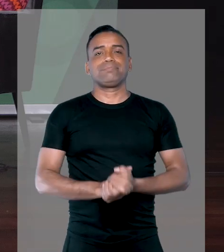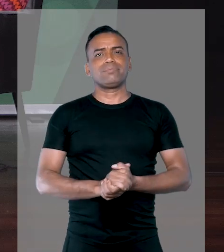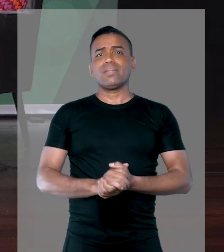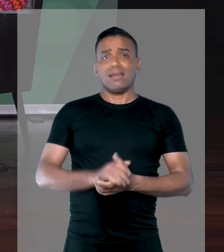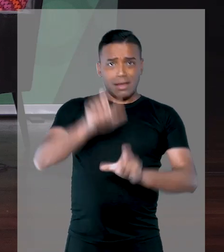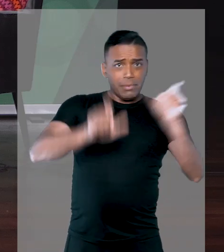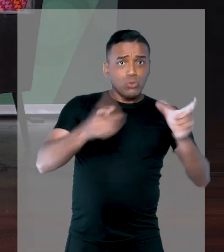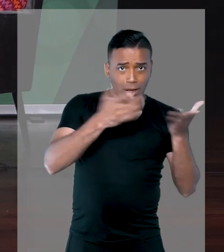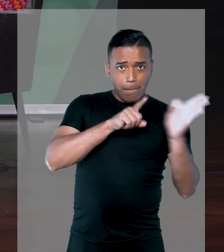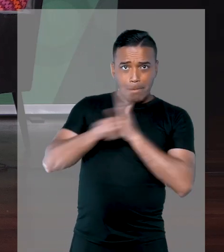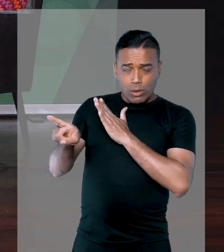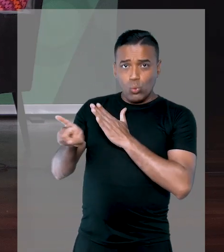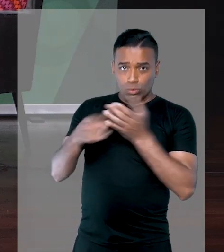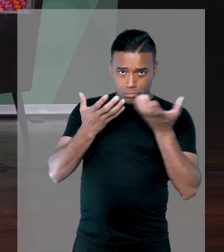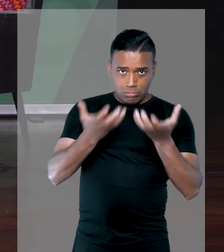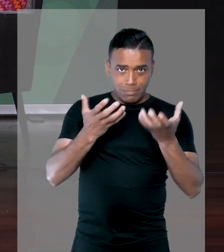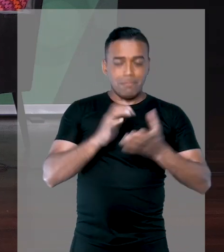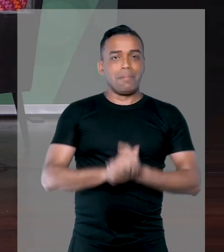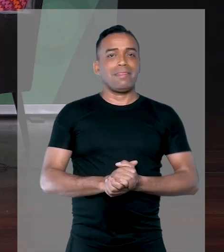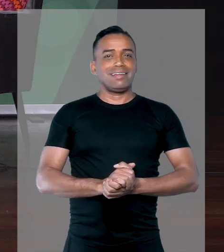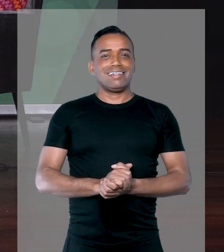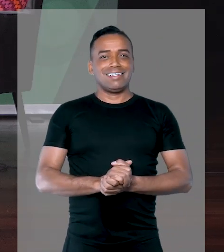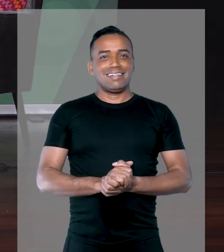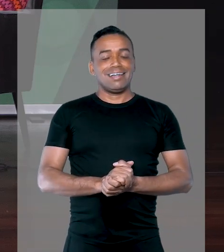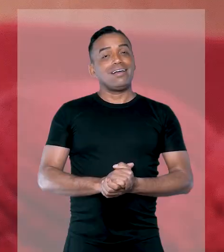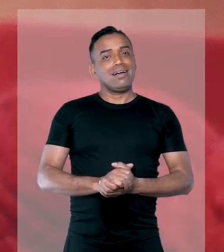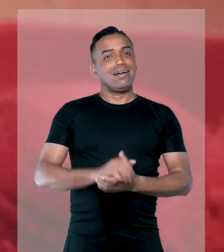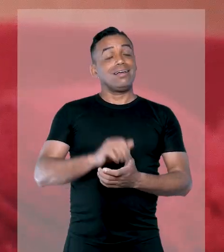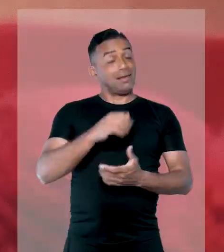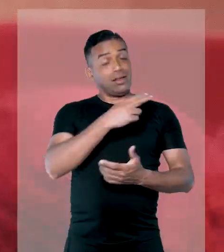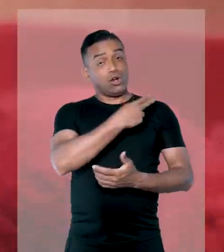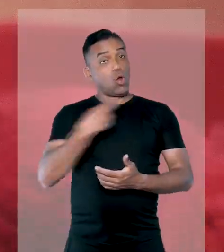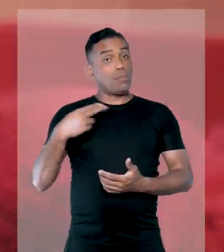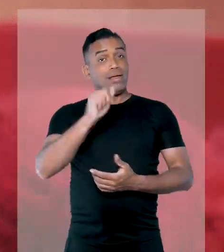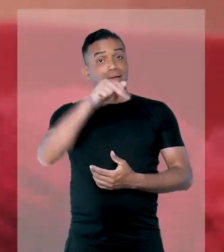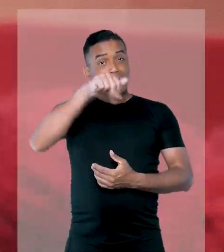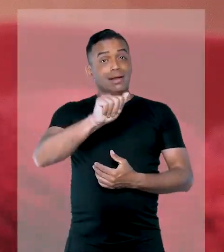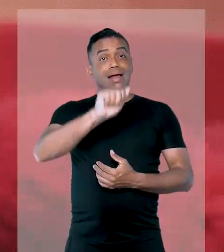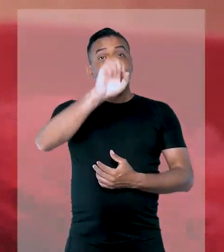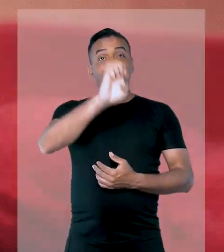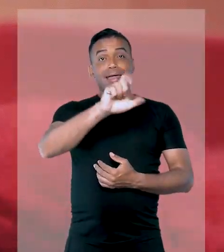Alguém mais quer fazer pergunta? Uma espectadora faz uma pergunta ao microfone.